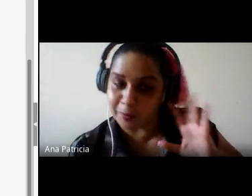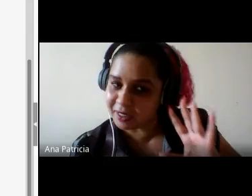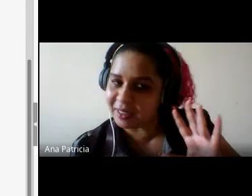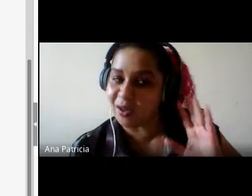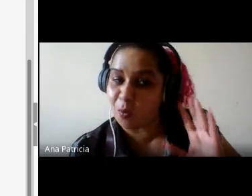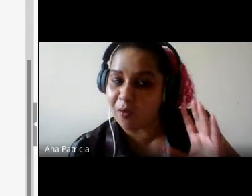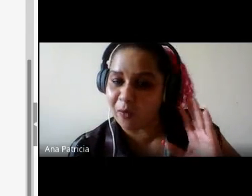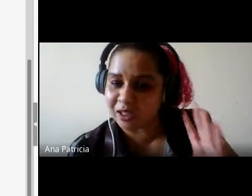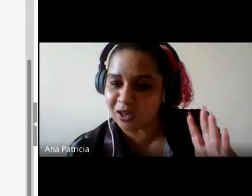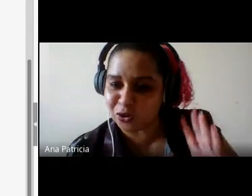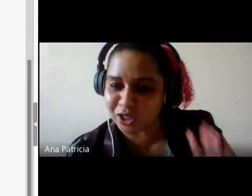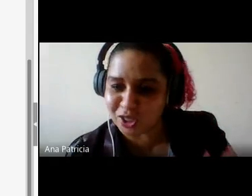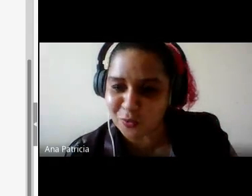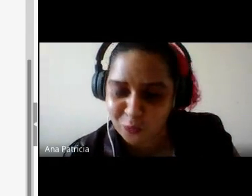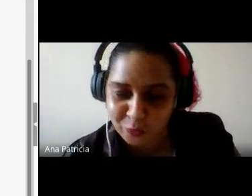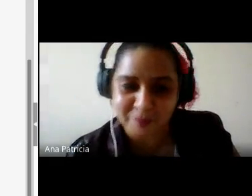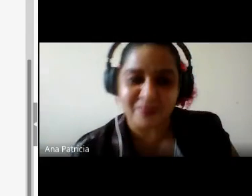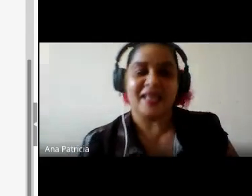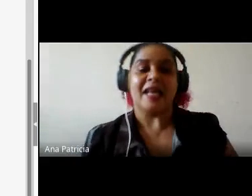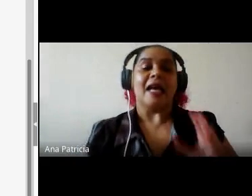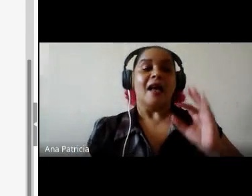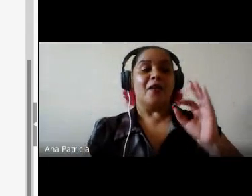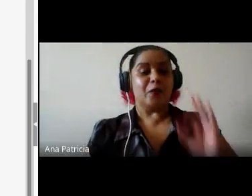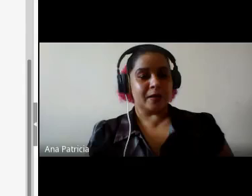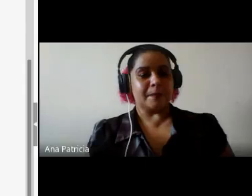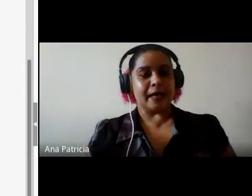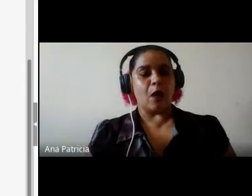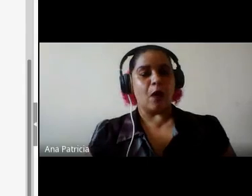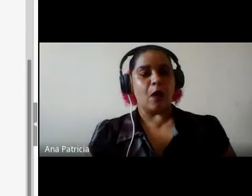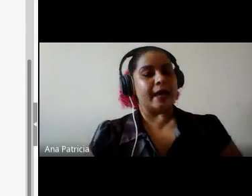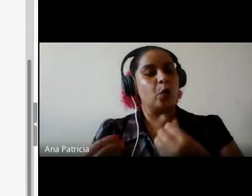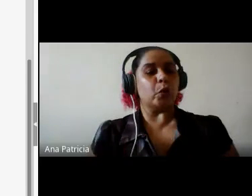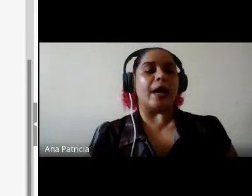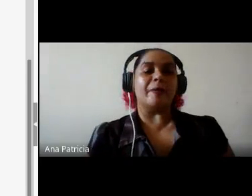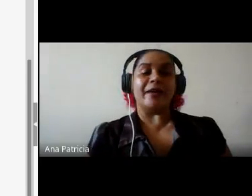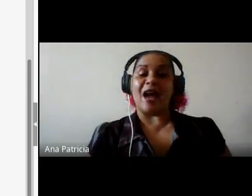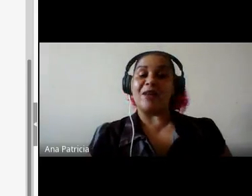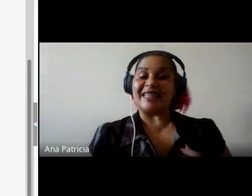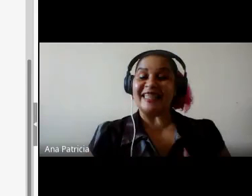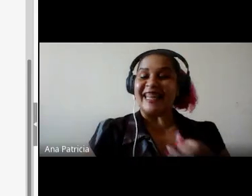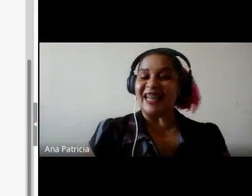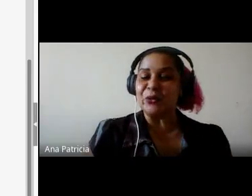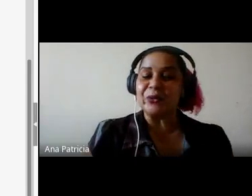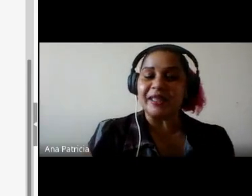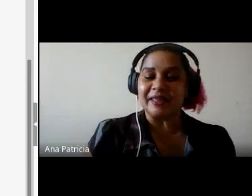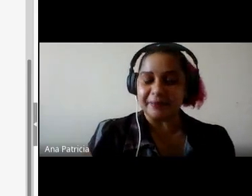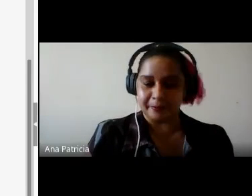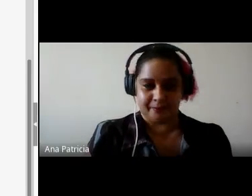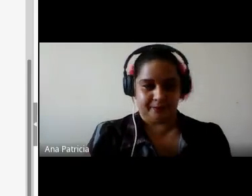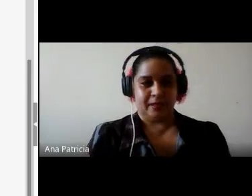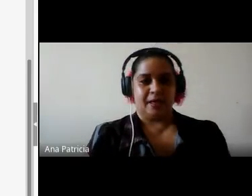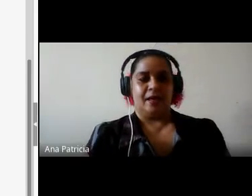certo? Só para vocês entenderem quão constrangedor foi. Eu fui explicar o que era um duelo, porque a aula era de